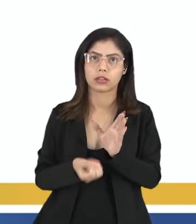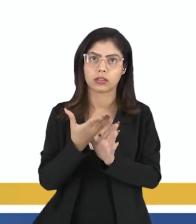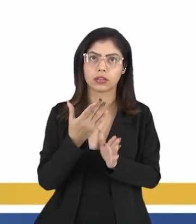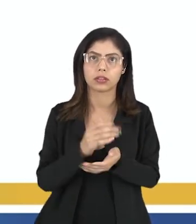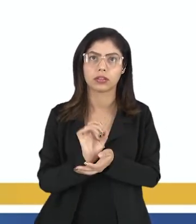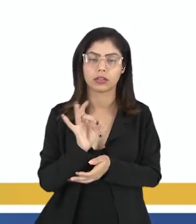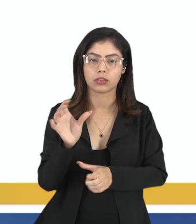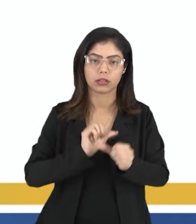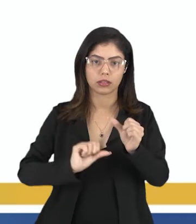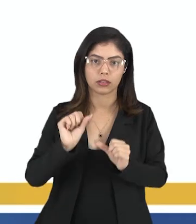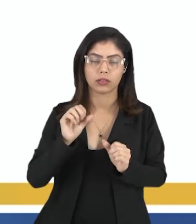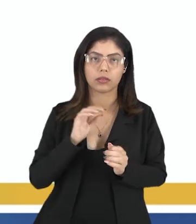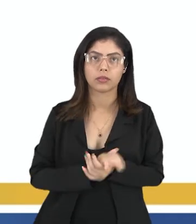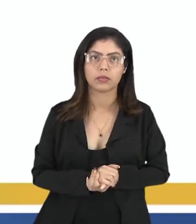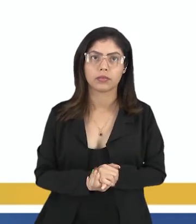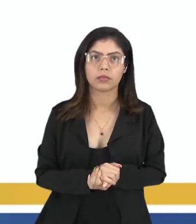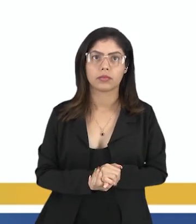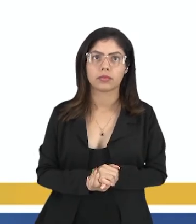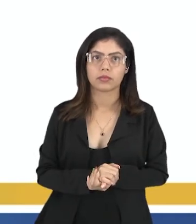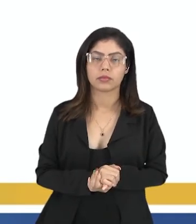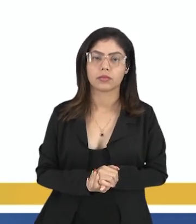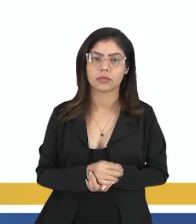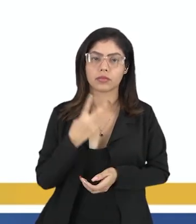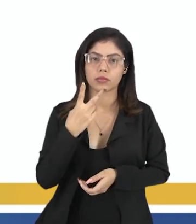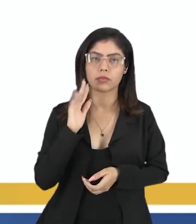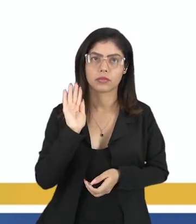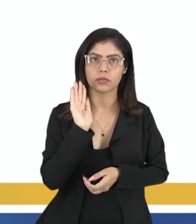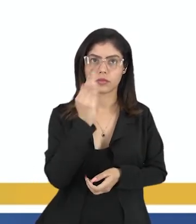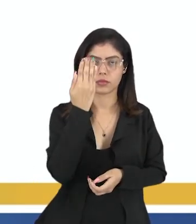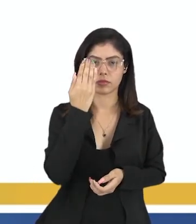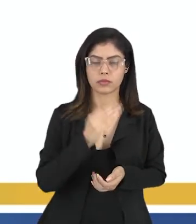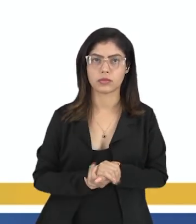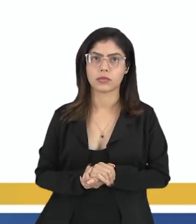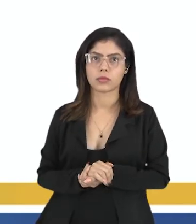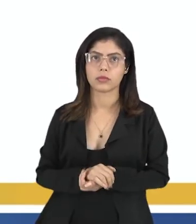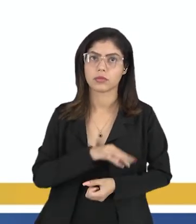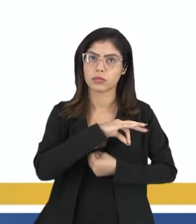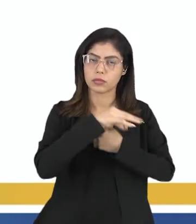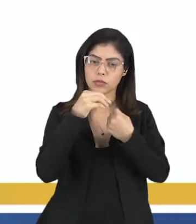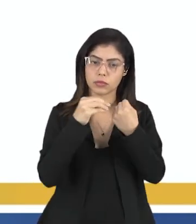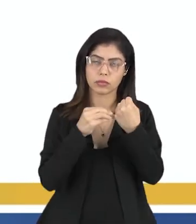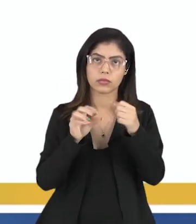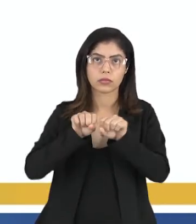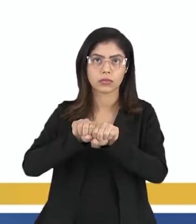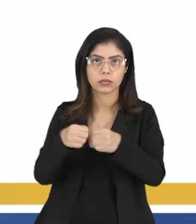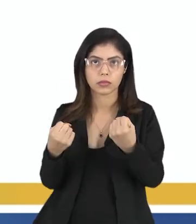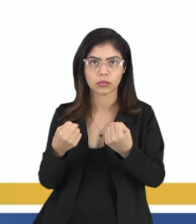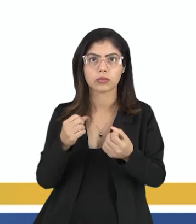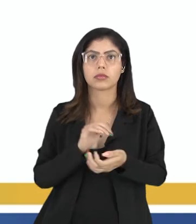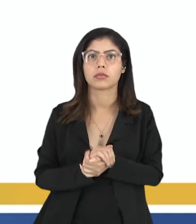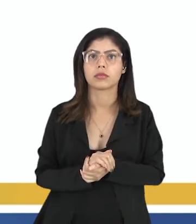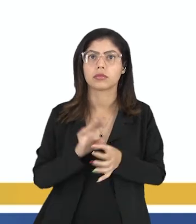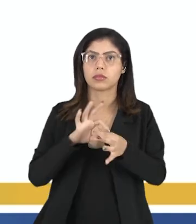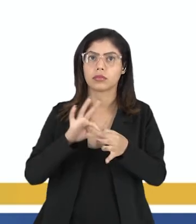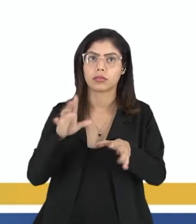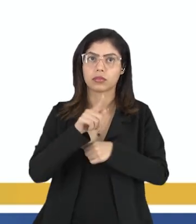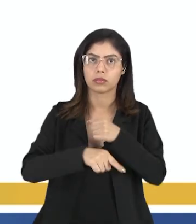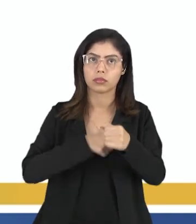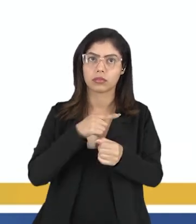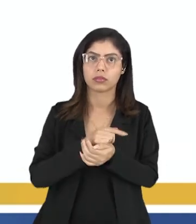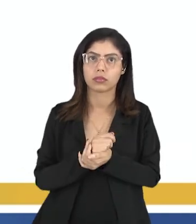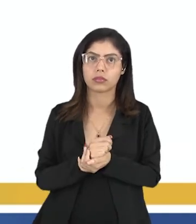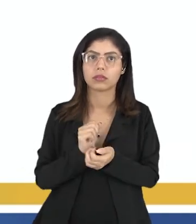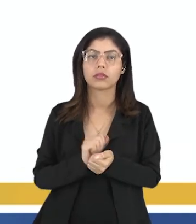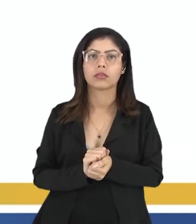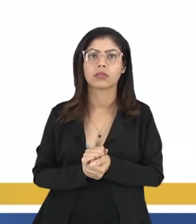criada, apenas transformada. Afirmativa 2, ela é falsa. As moléculas são quebradas para liberar